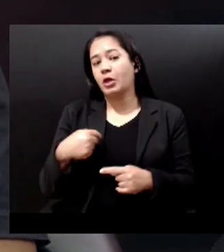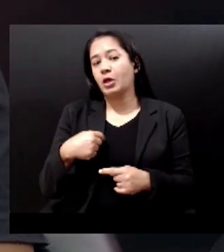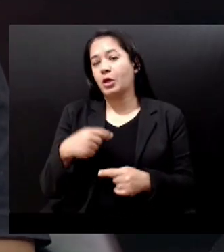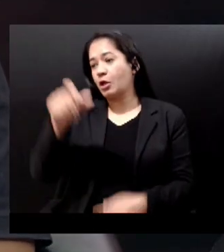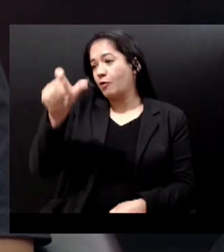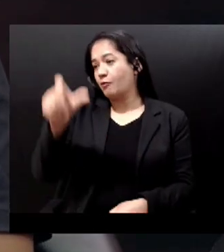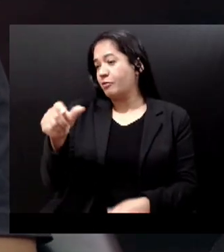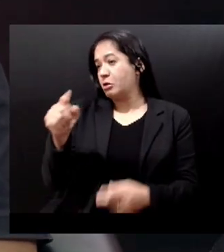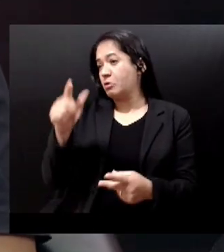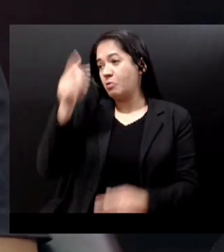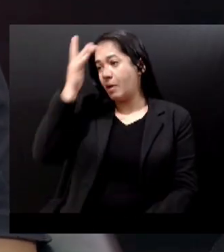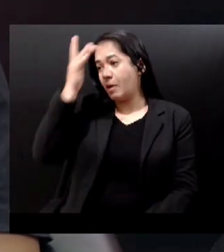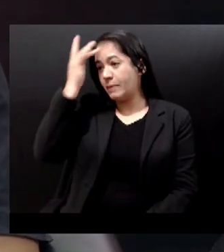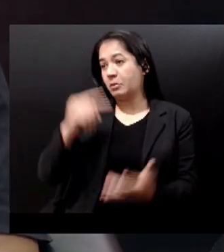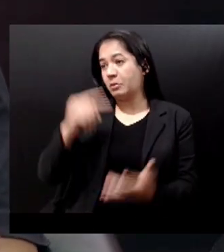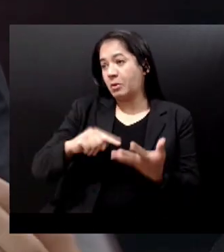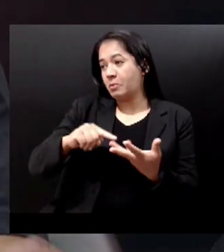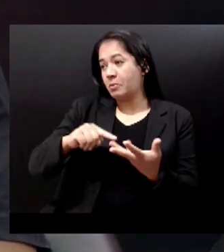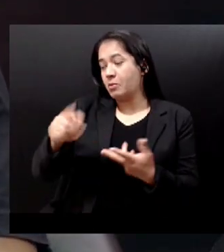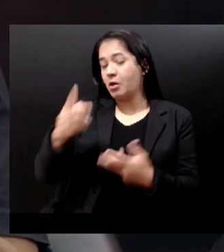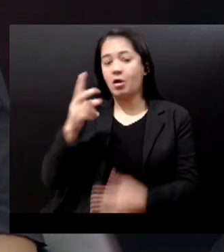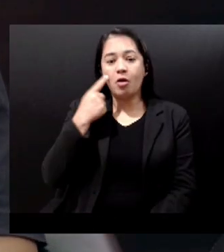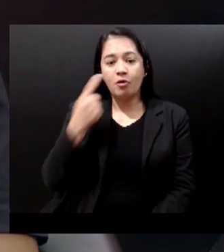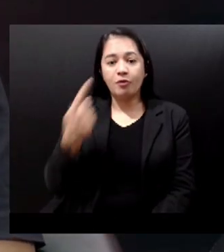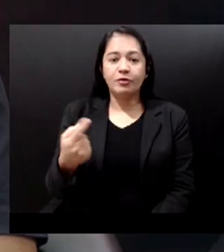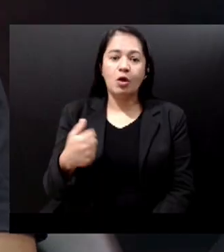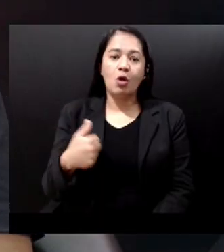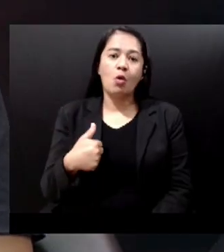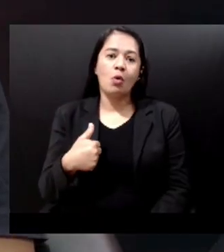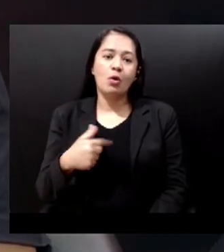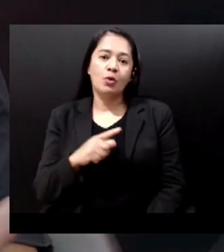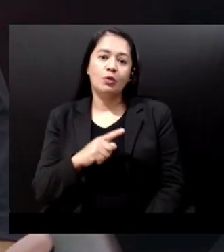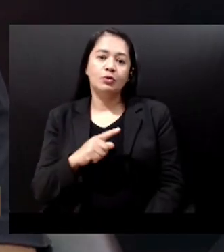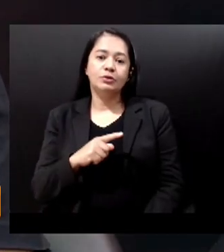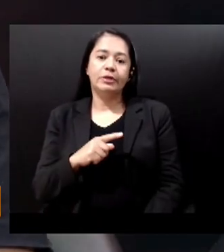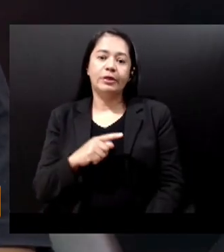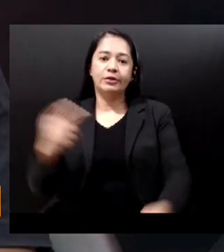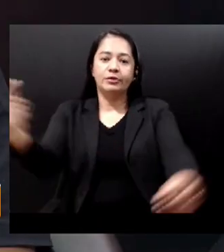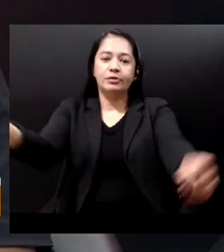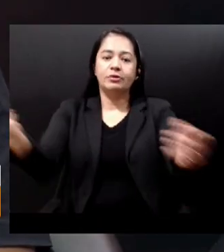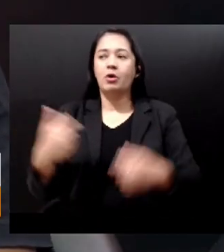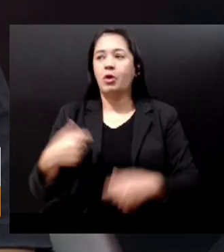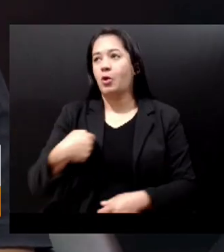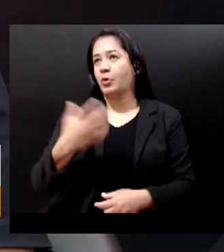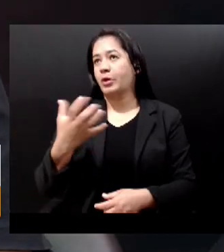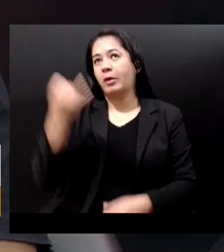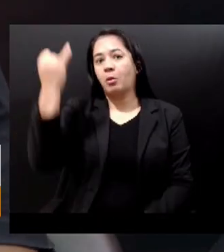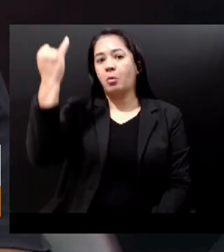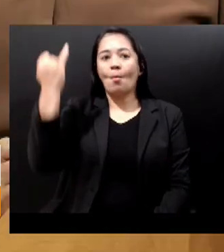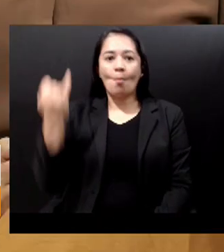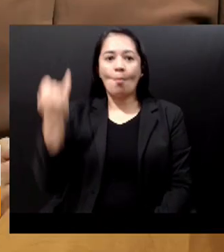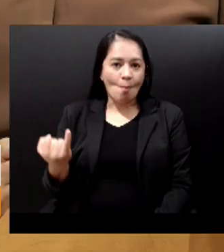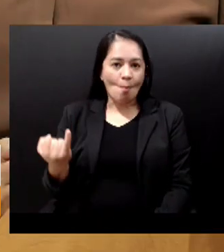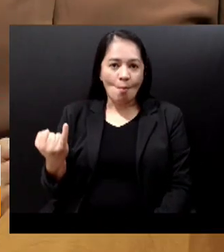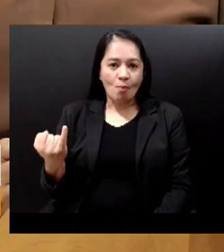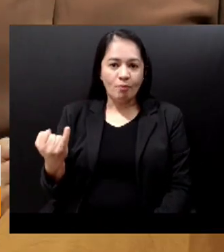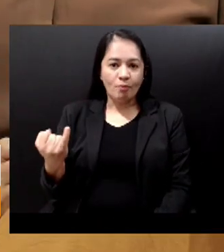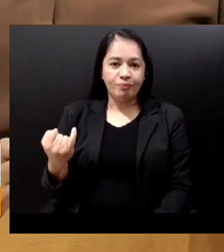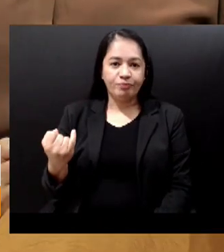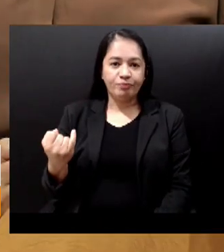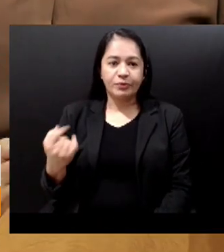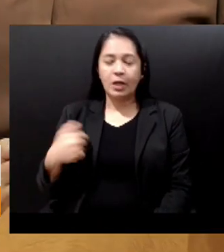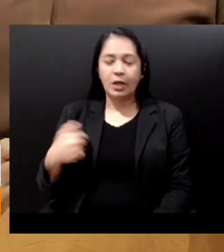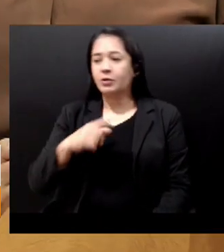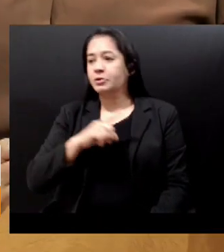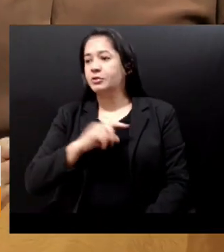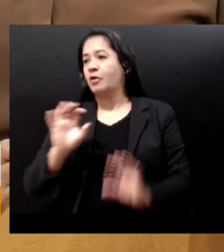coisa, ou eu tenho algo muito próximo que eu quero emagrecer, por exemplo, que é um exemplo muito clássico, né? Eu tenho uma festa, eu tenho um final de ano, eu